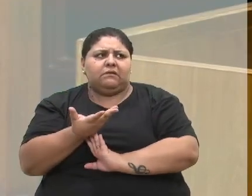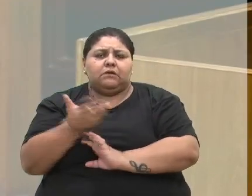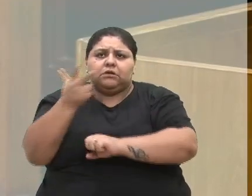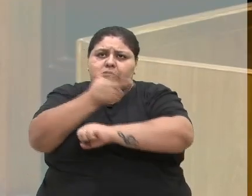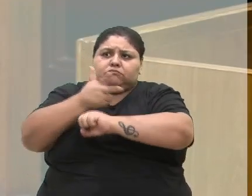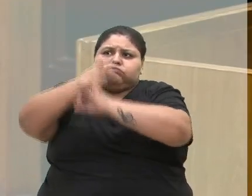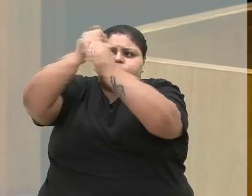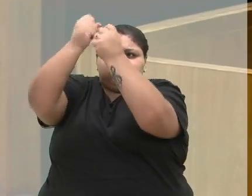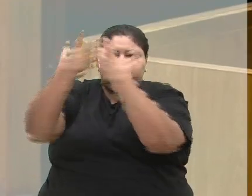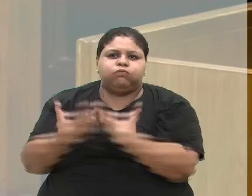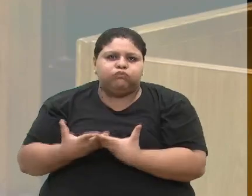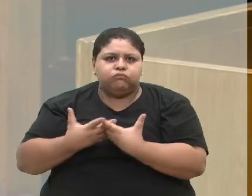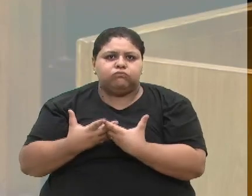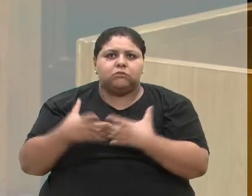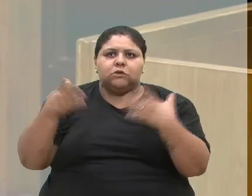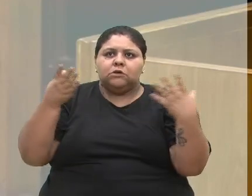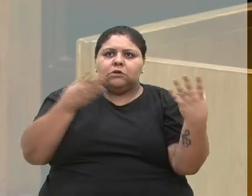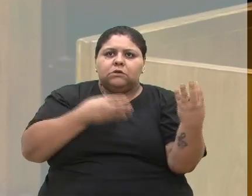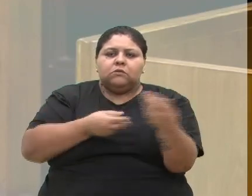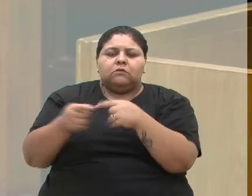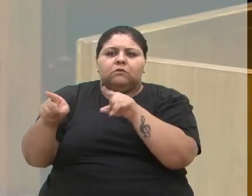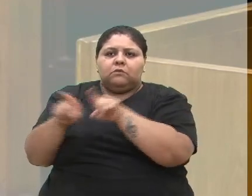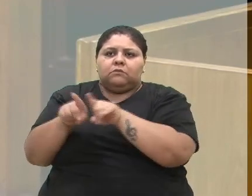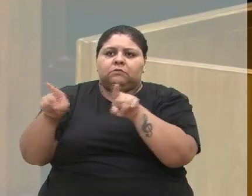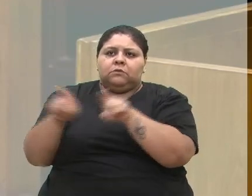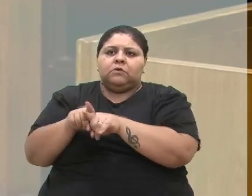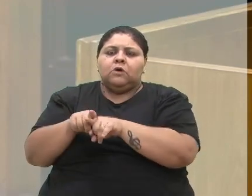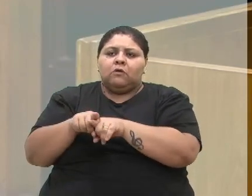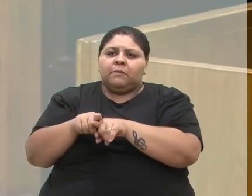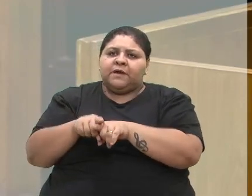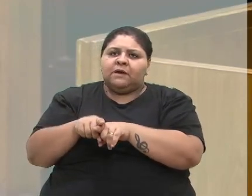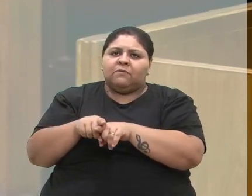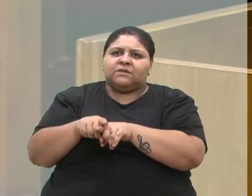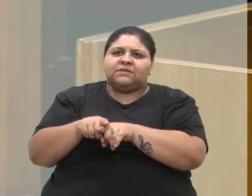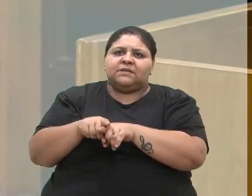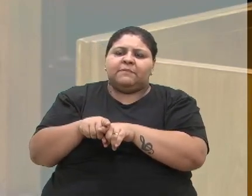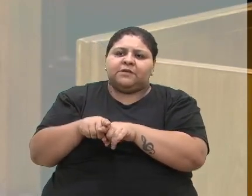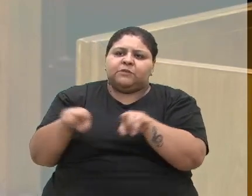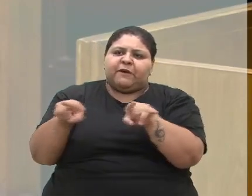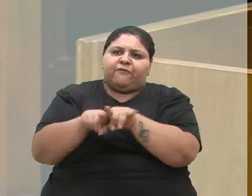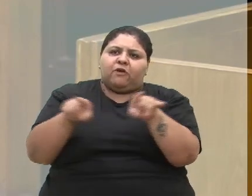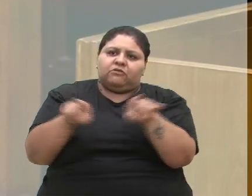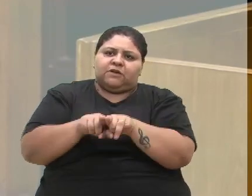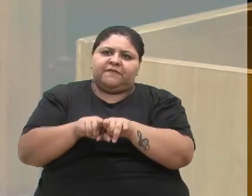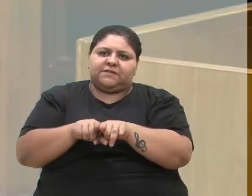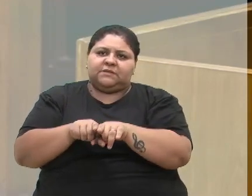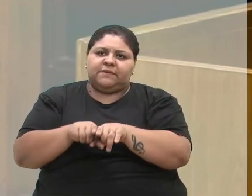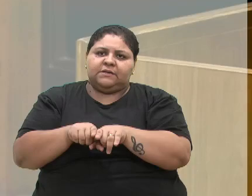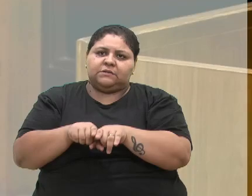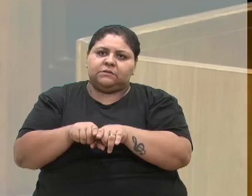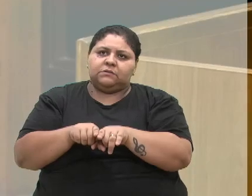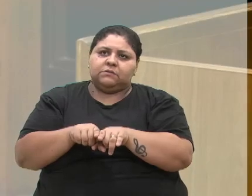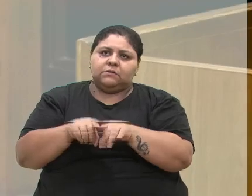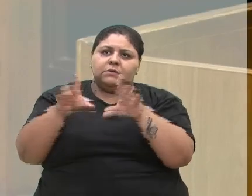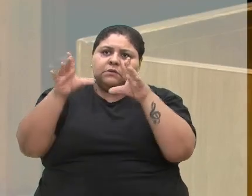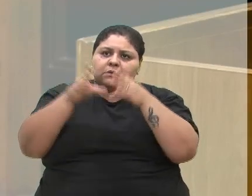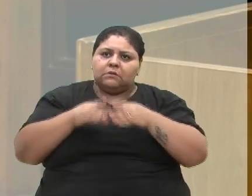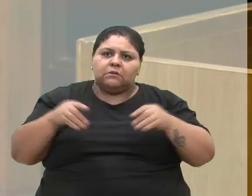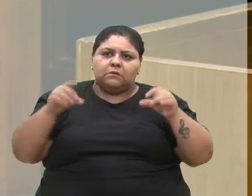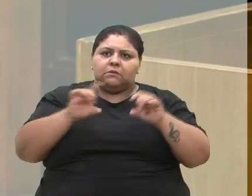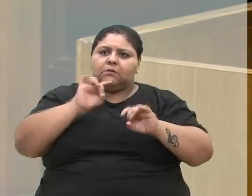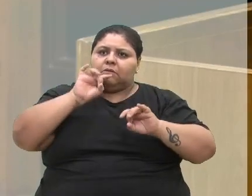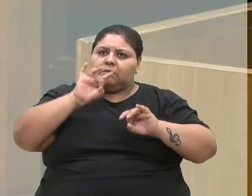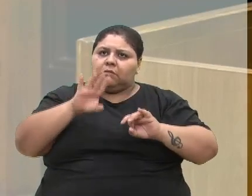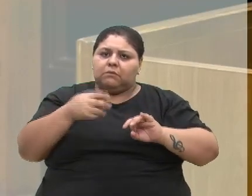explica muito. Quem faz sabe, né? Eu faço isso há anos, quem faz sabe que é muito simples. É só realmente entrar numa outra